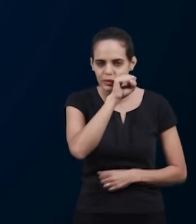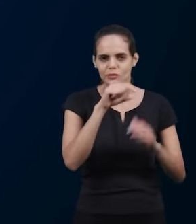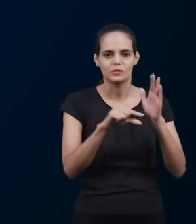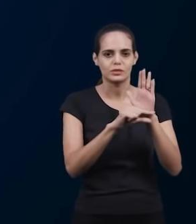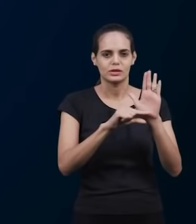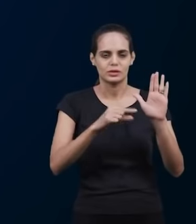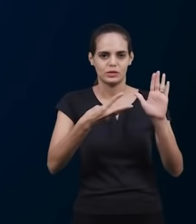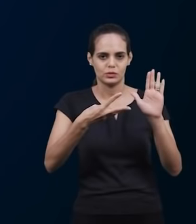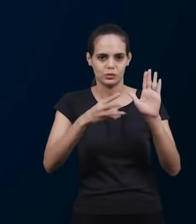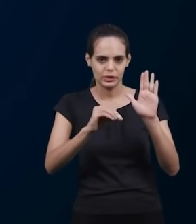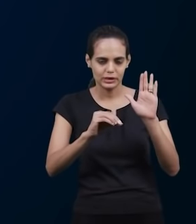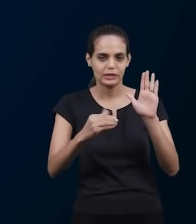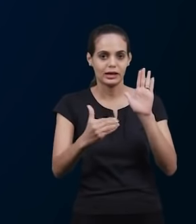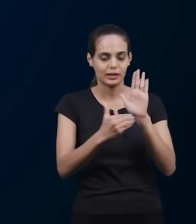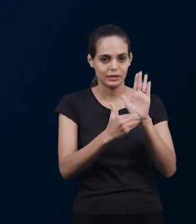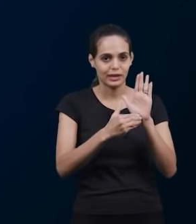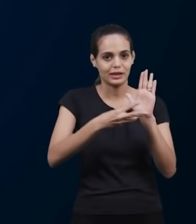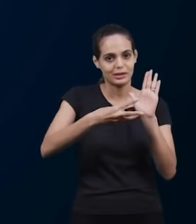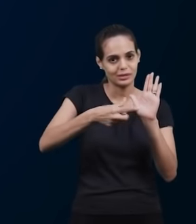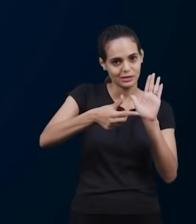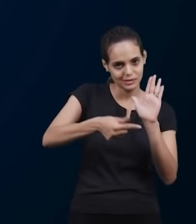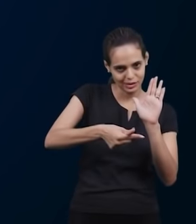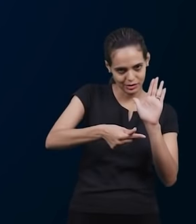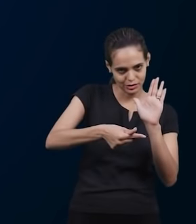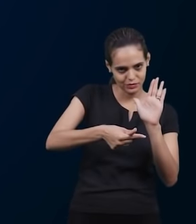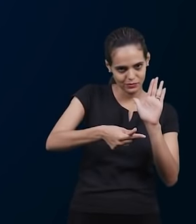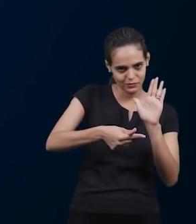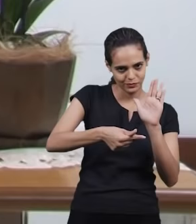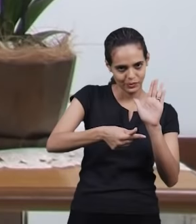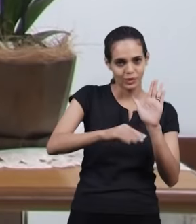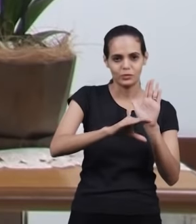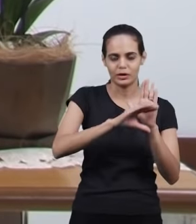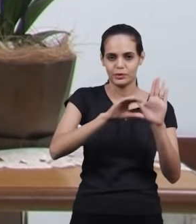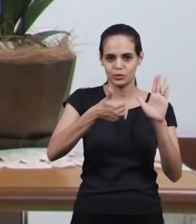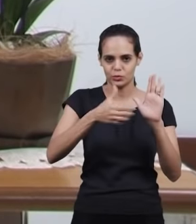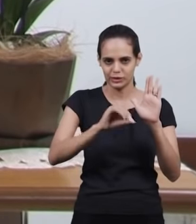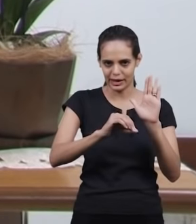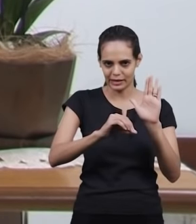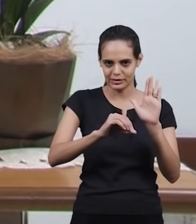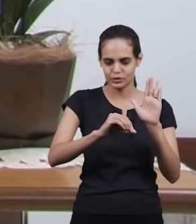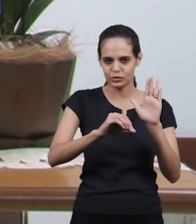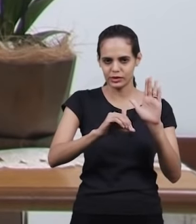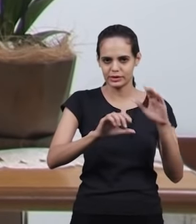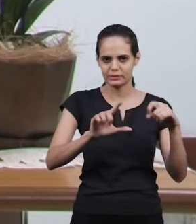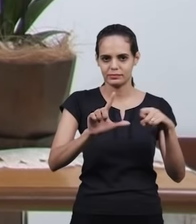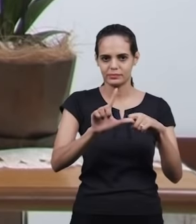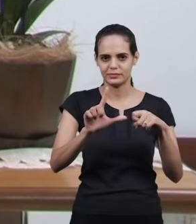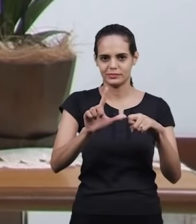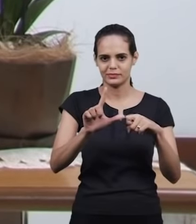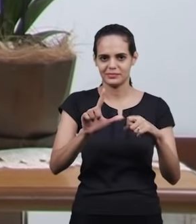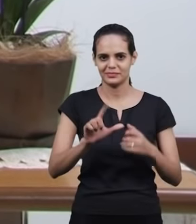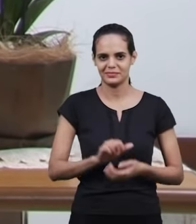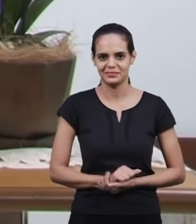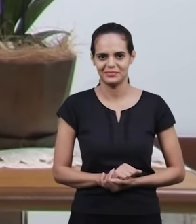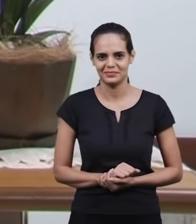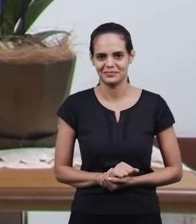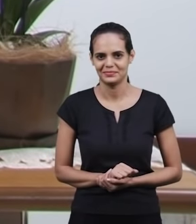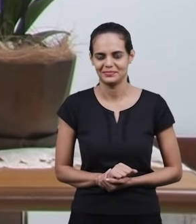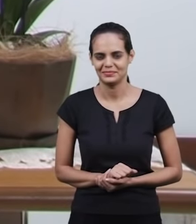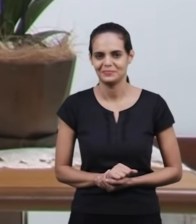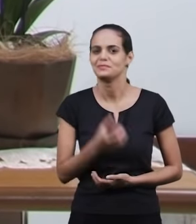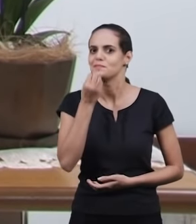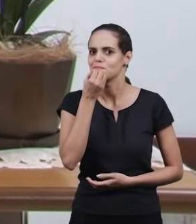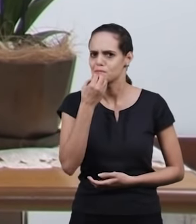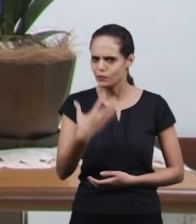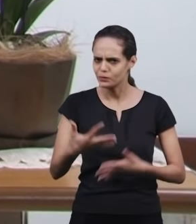encontrar do versículo 30 ao 37 do capítulo 10 de Lucas. Amém, Pedro? Muito boa a resposta, muito boa a explicação